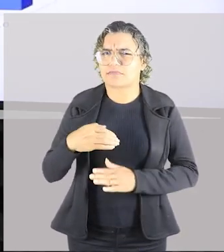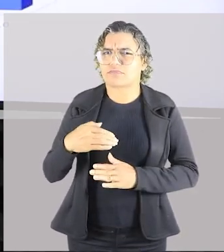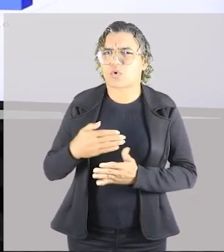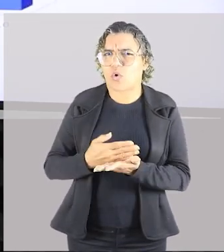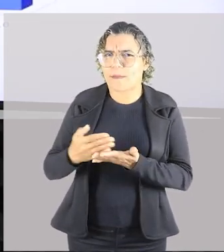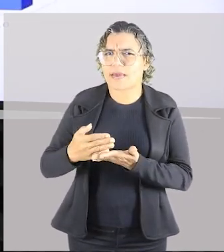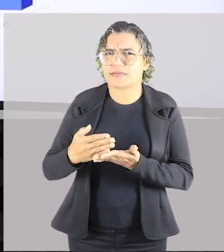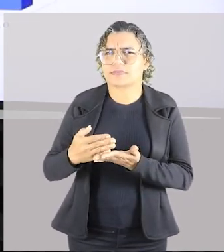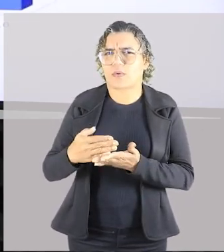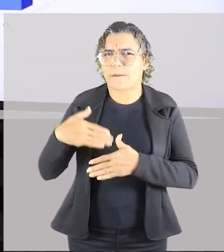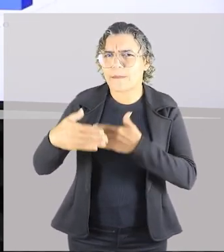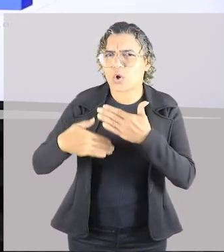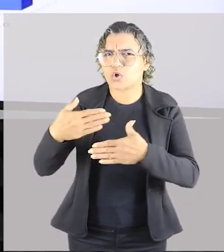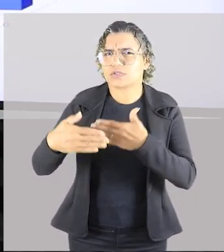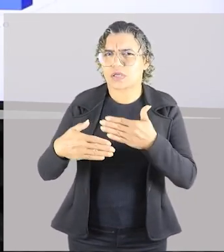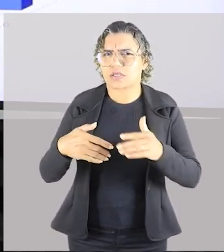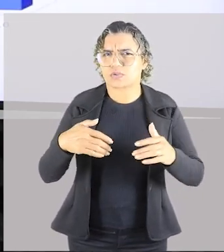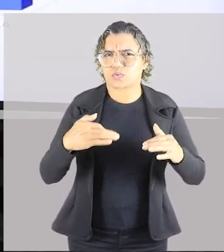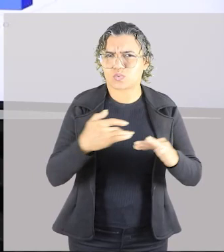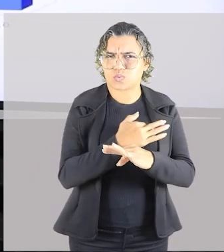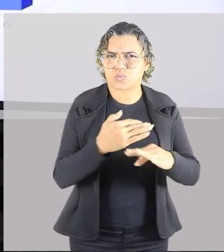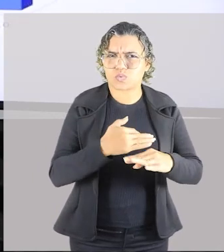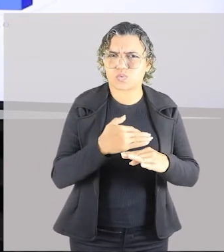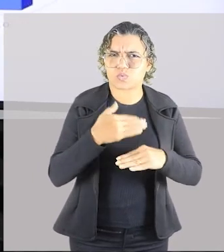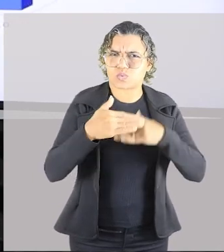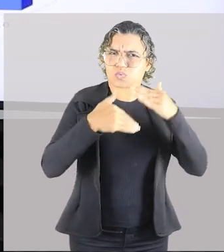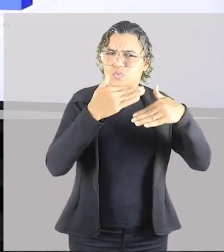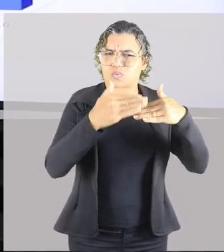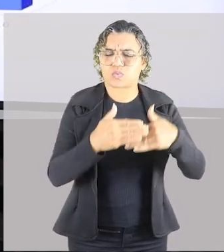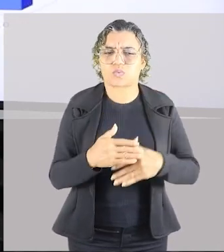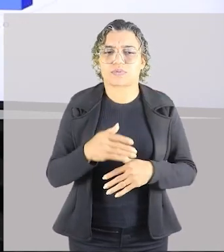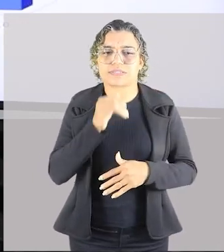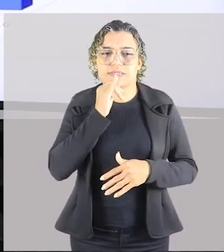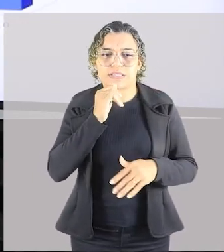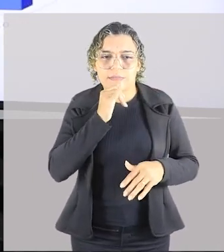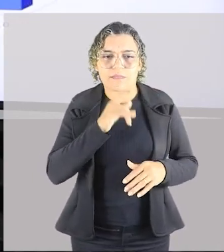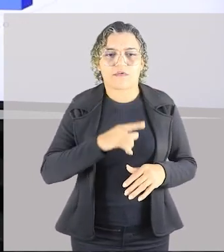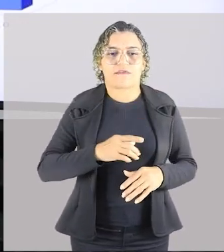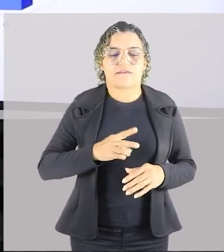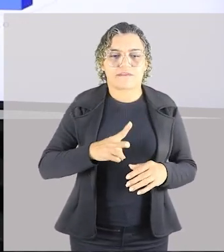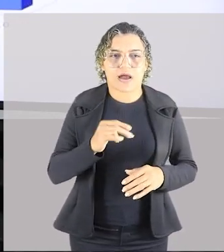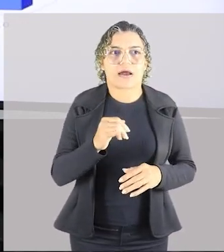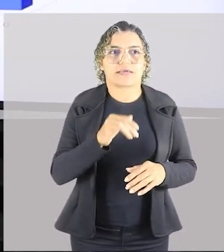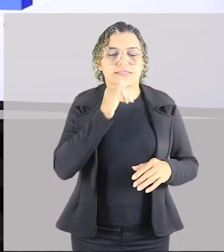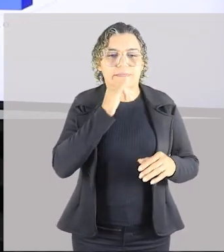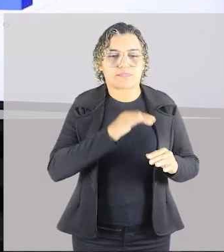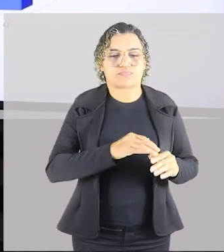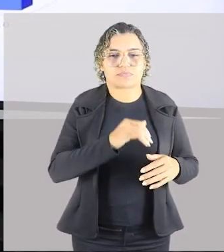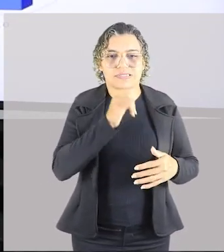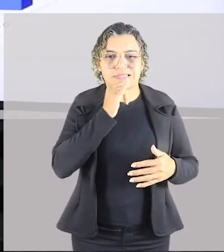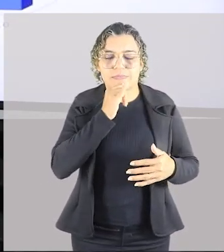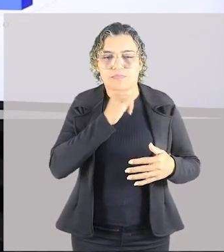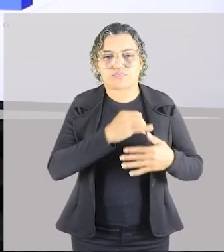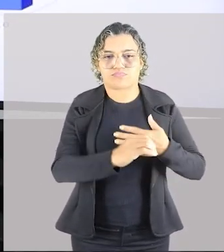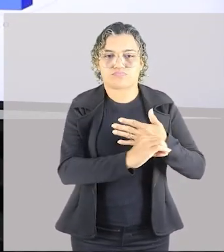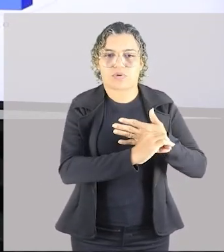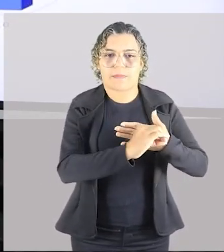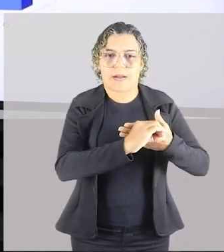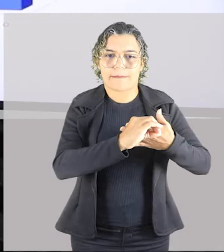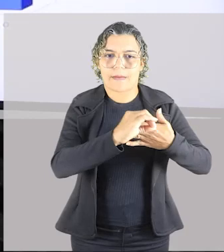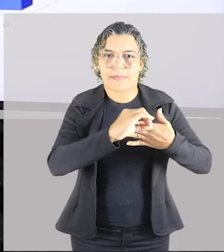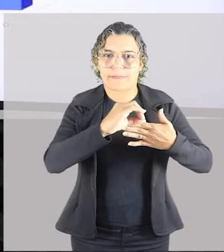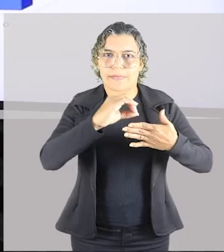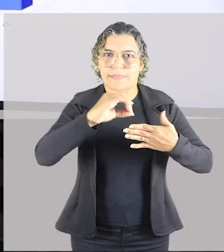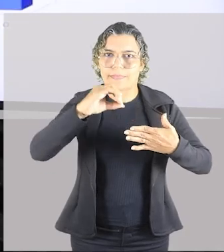e urbanização vai se desenvolvendo, perceba que vai aumentando o espaço da coluna azul,